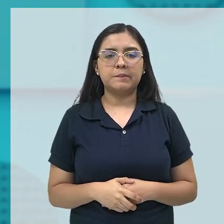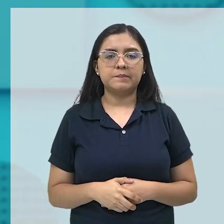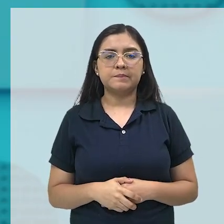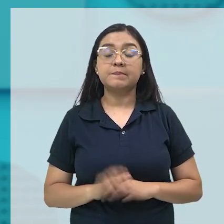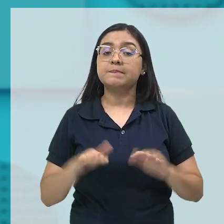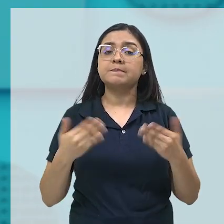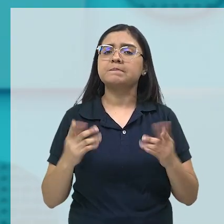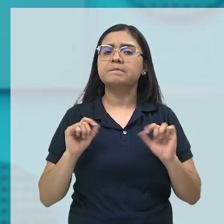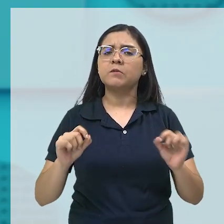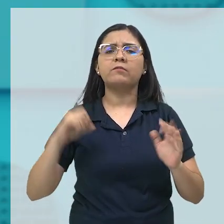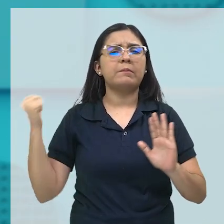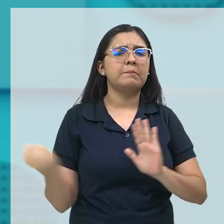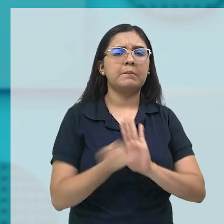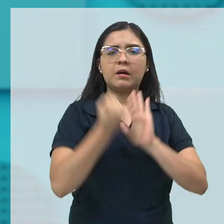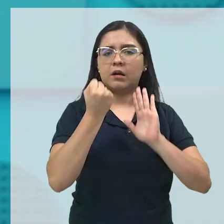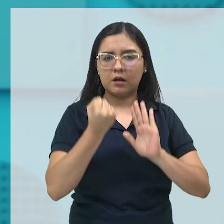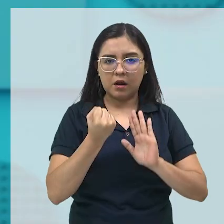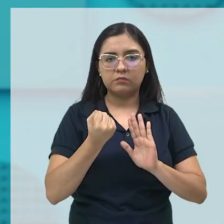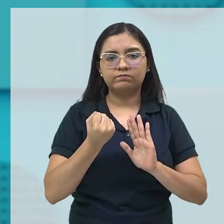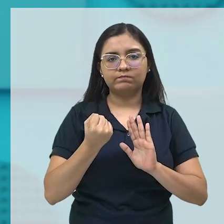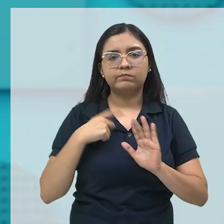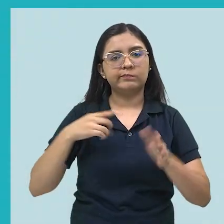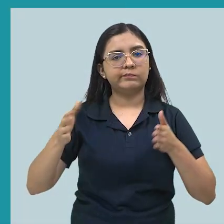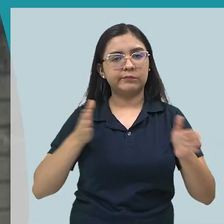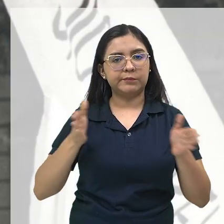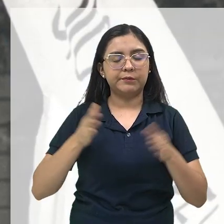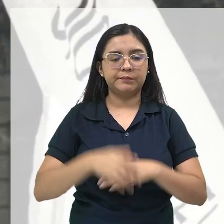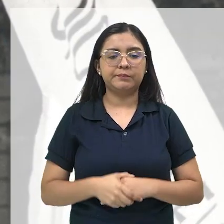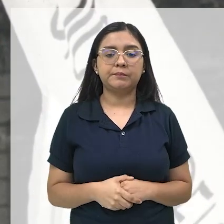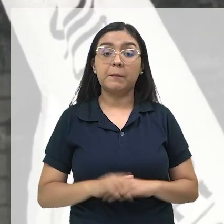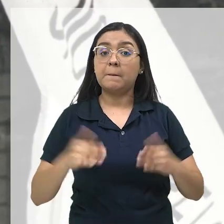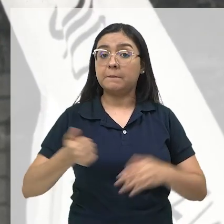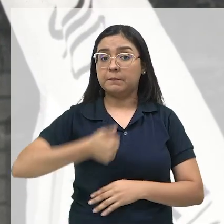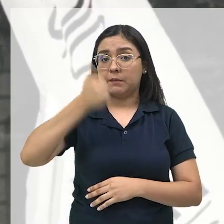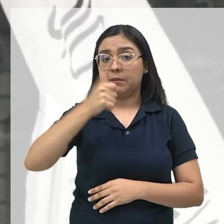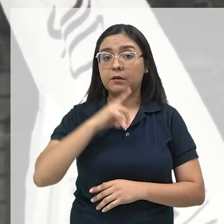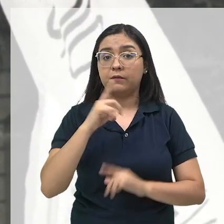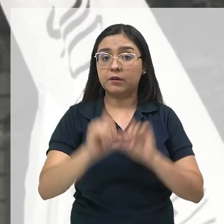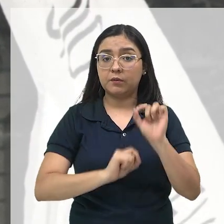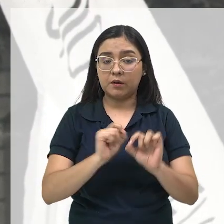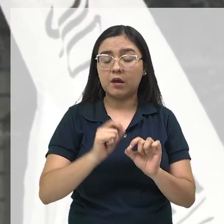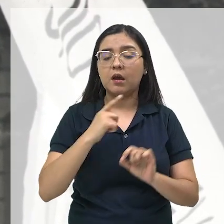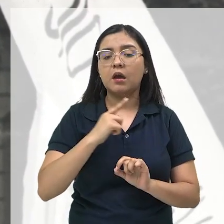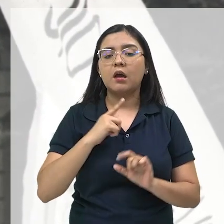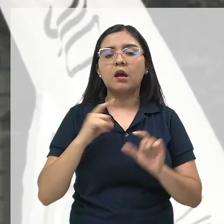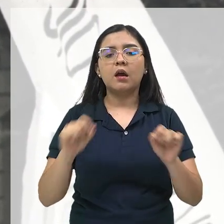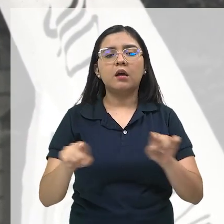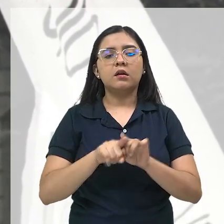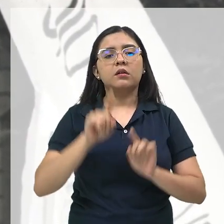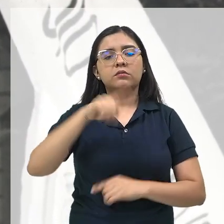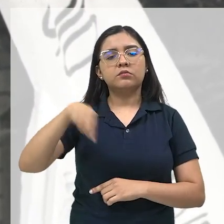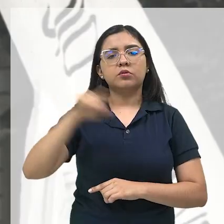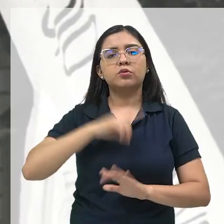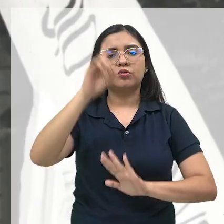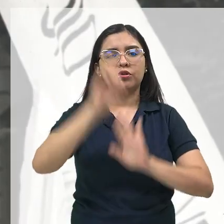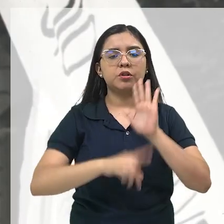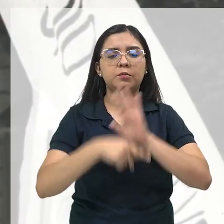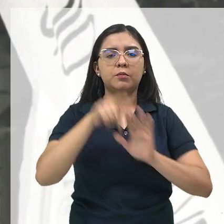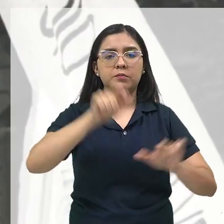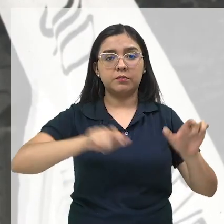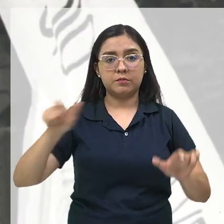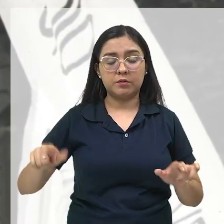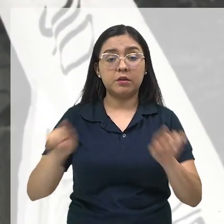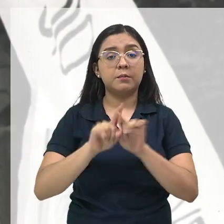1985. E o que vai marcar de modo profundo esse período? Primeiro, nós vamos ter a questão da suspensão dos direitos civis